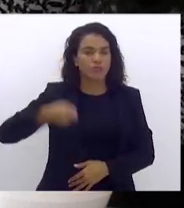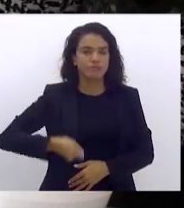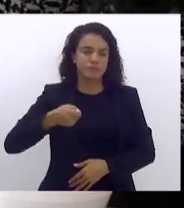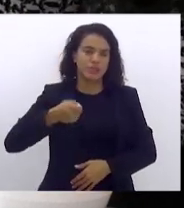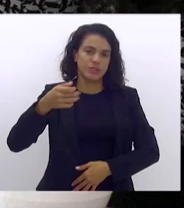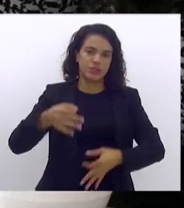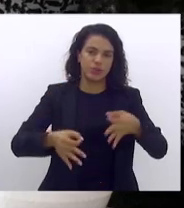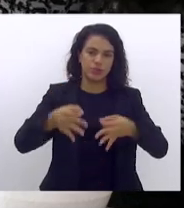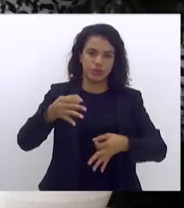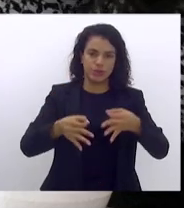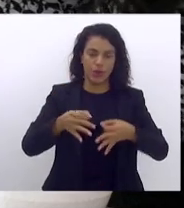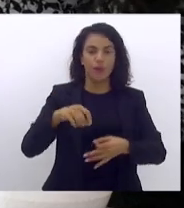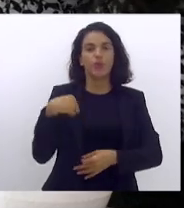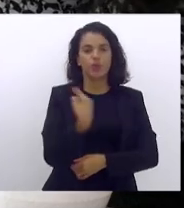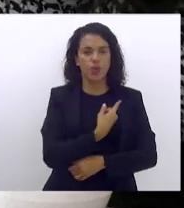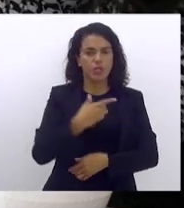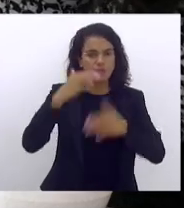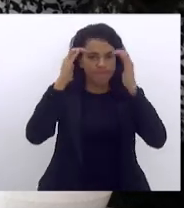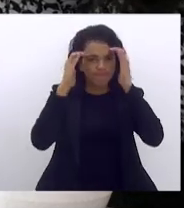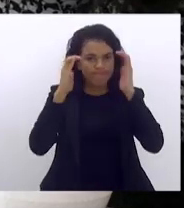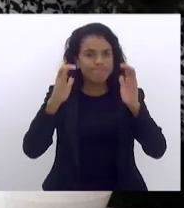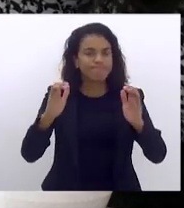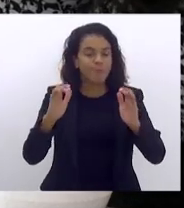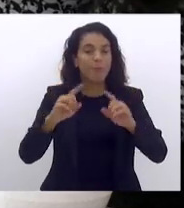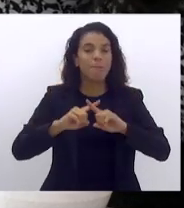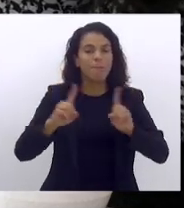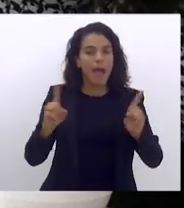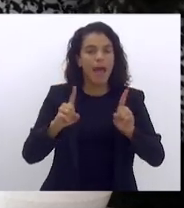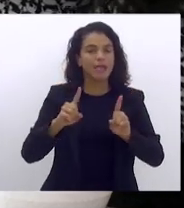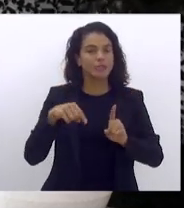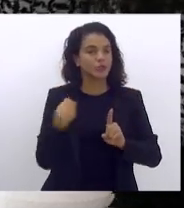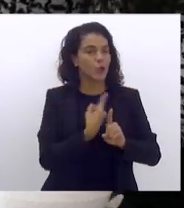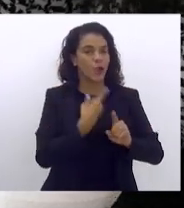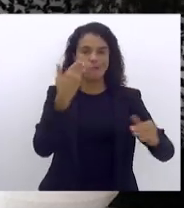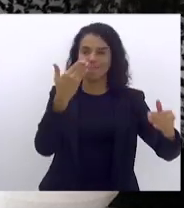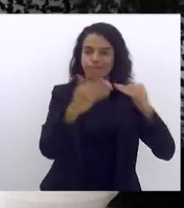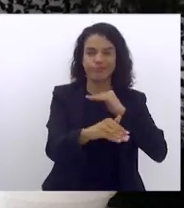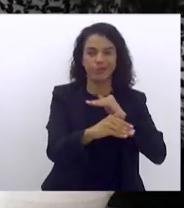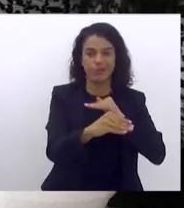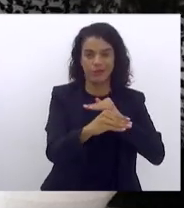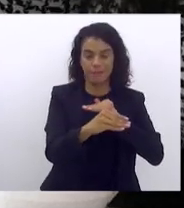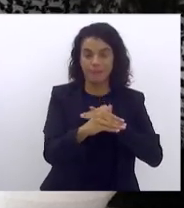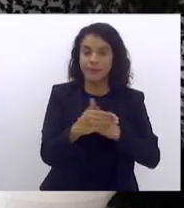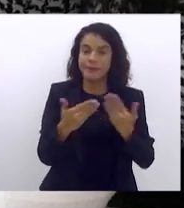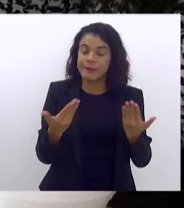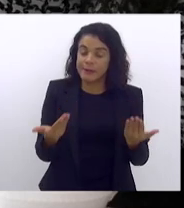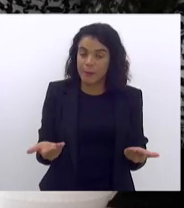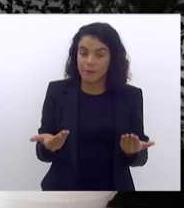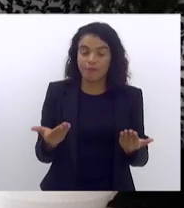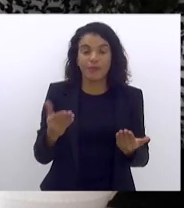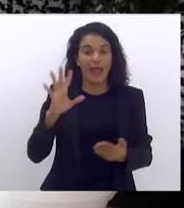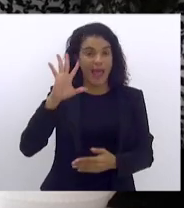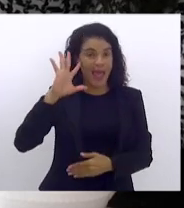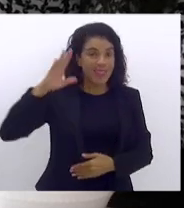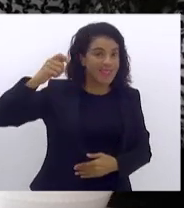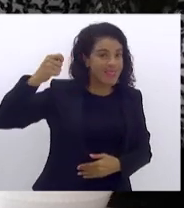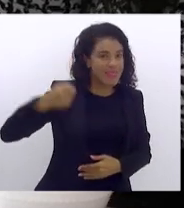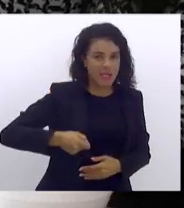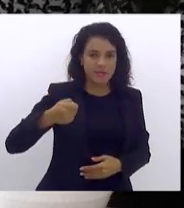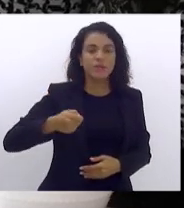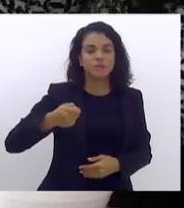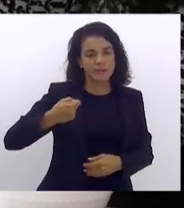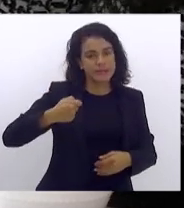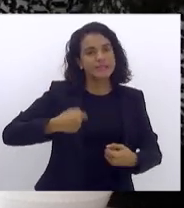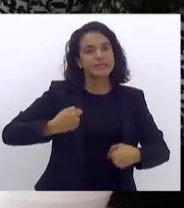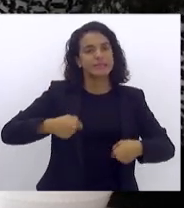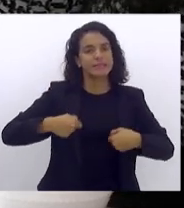pela qual nós temos respeito, mas com a qual não concordamos. Enfim, a decisão ela há de ser